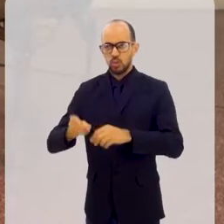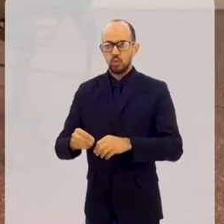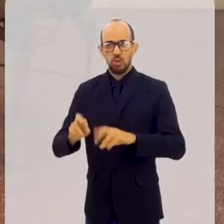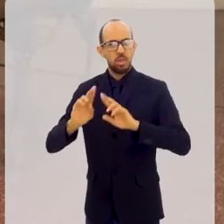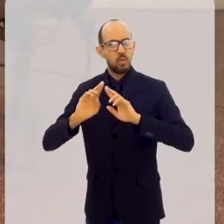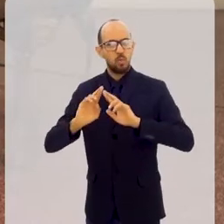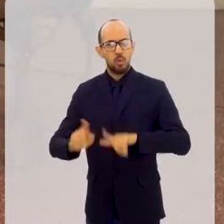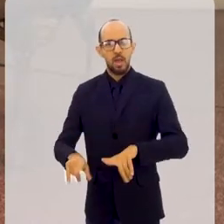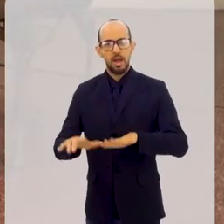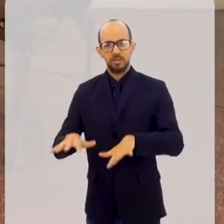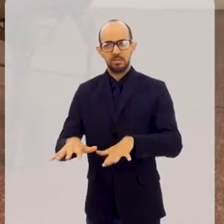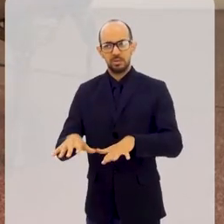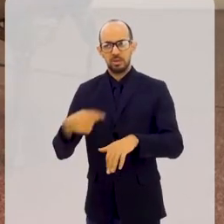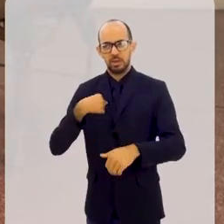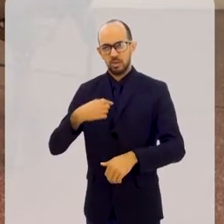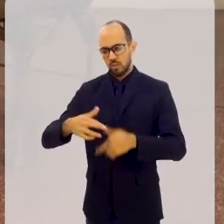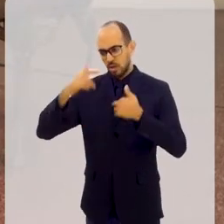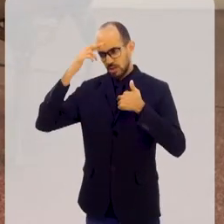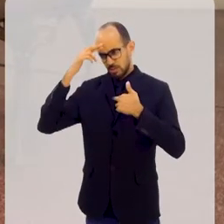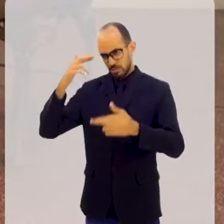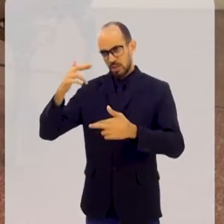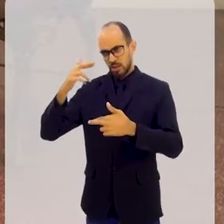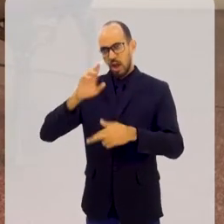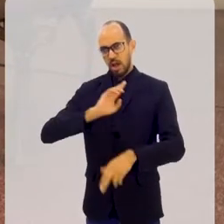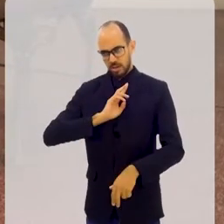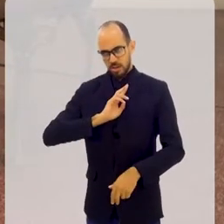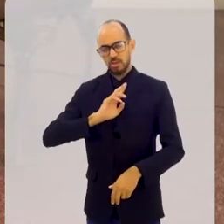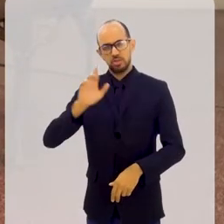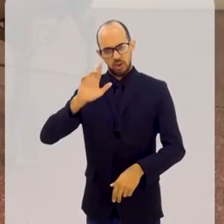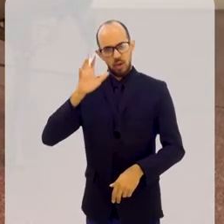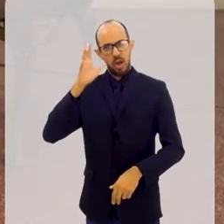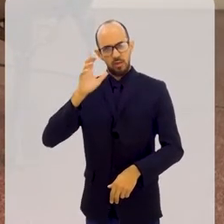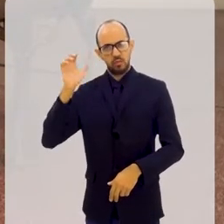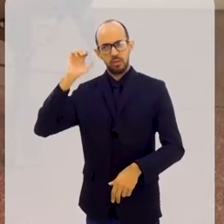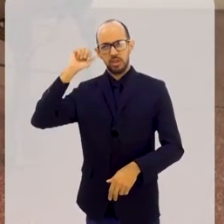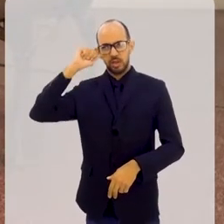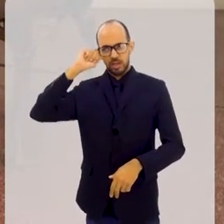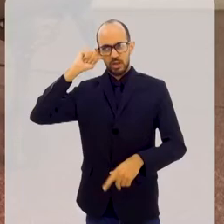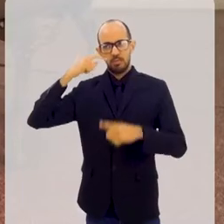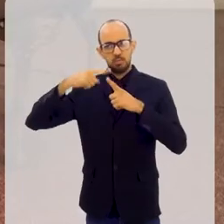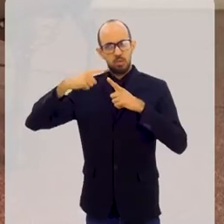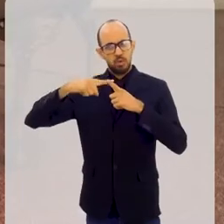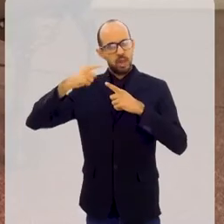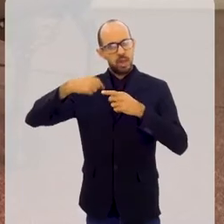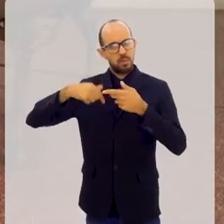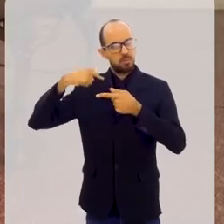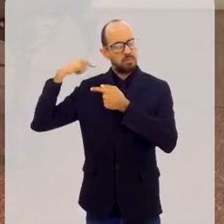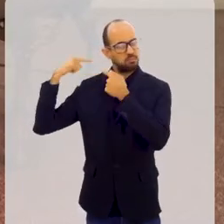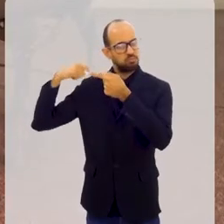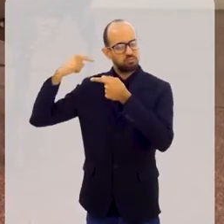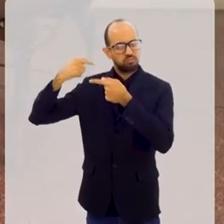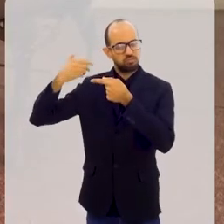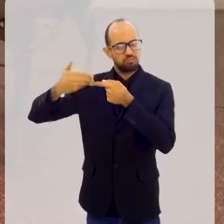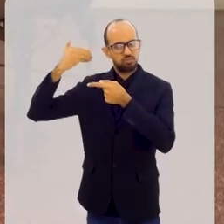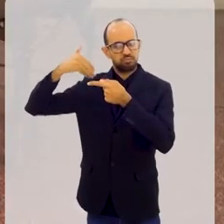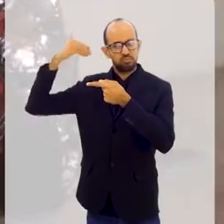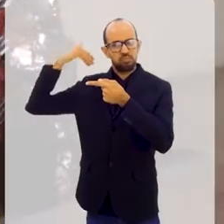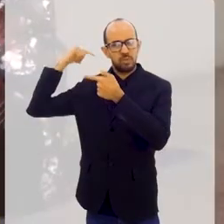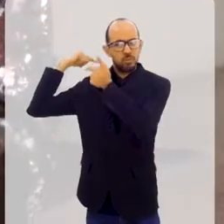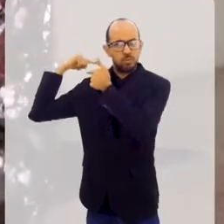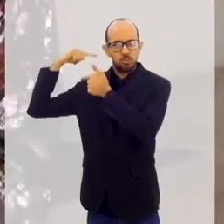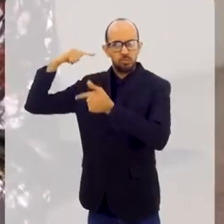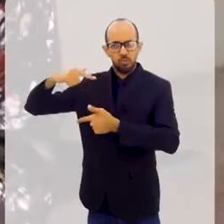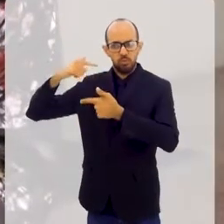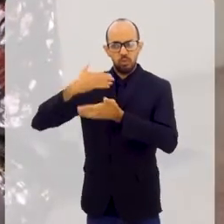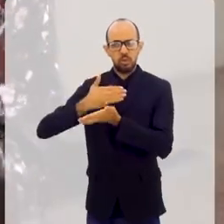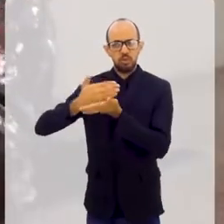mais precisa ficar não eu respeito a rede de uma sacana porque meus amigos bisavó tentando avó